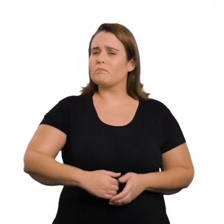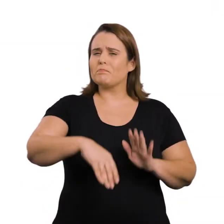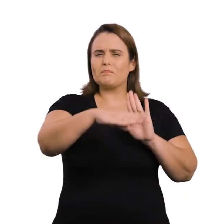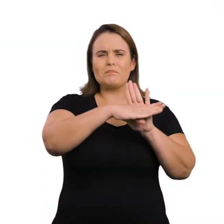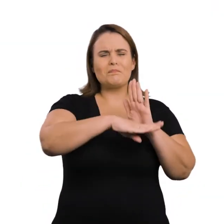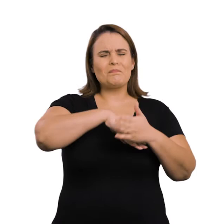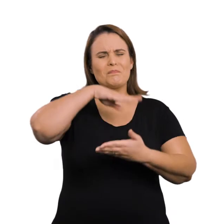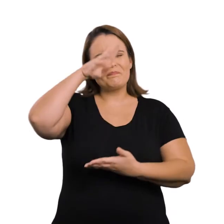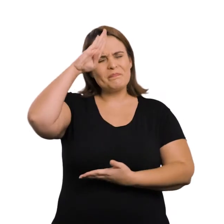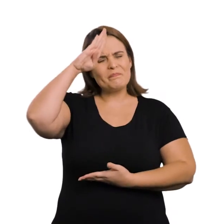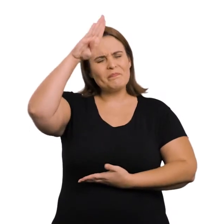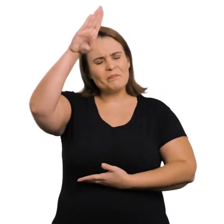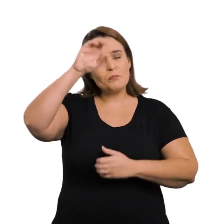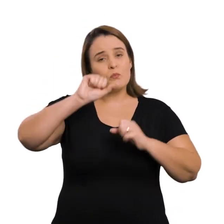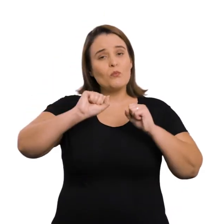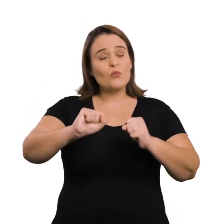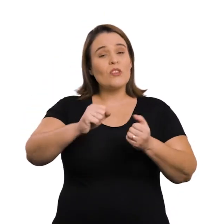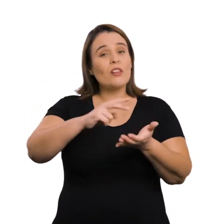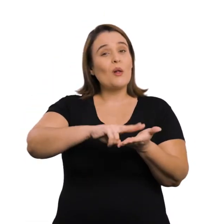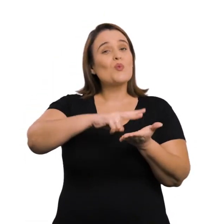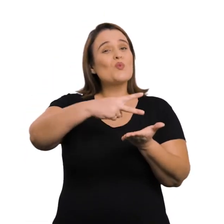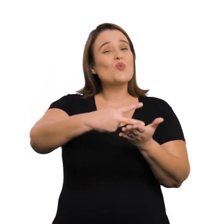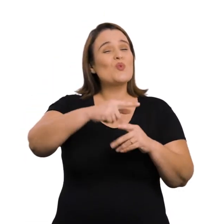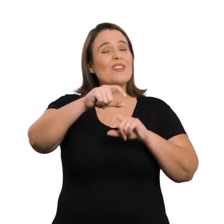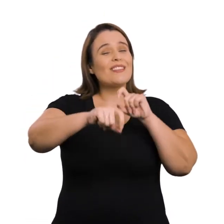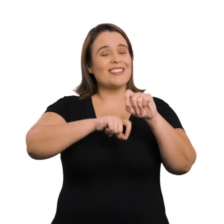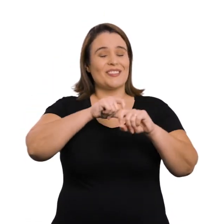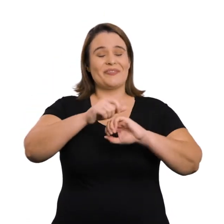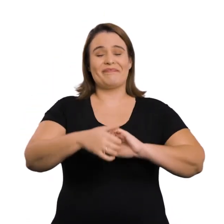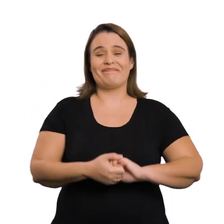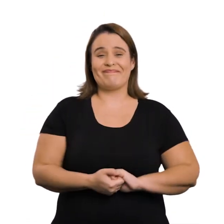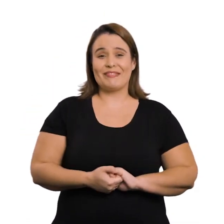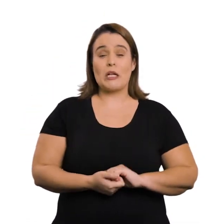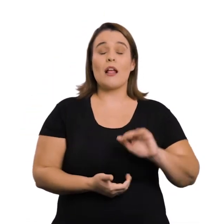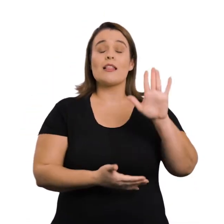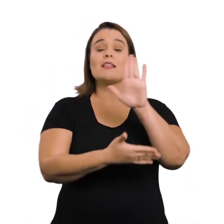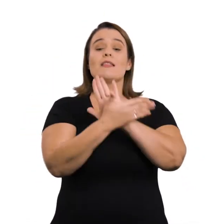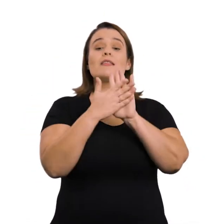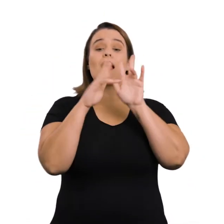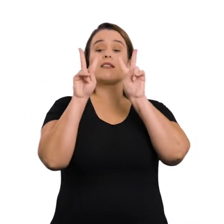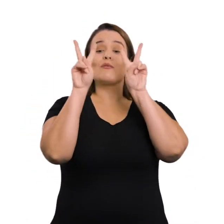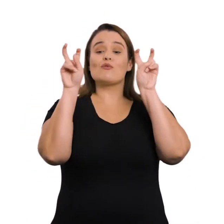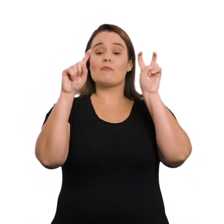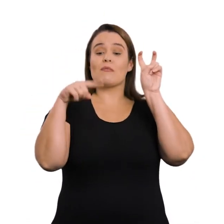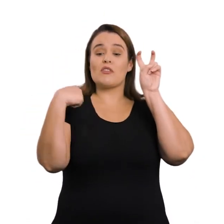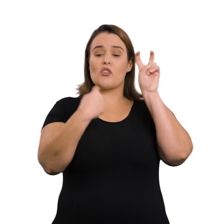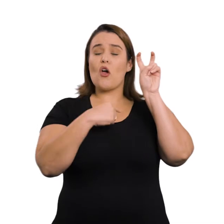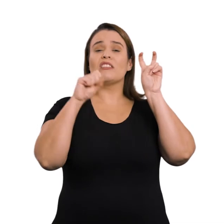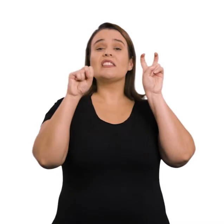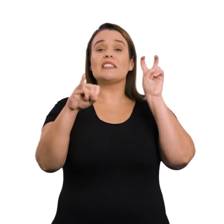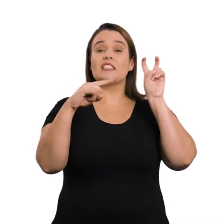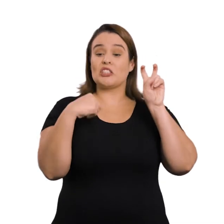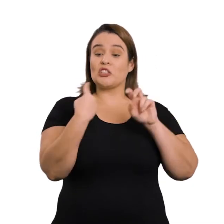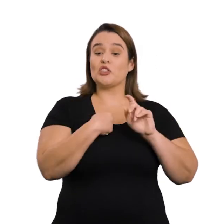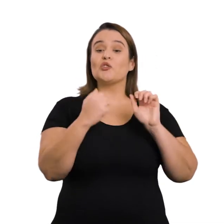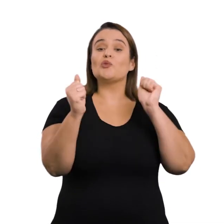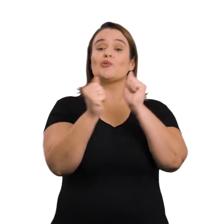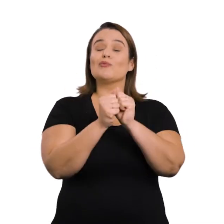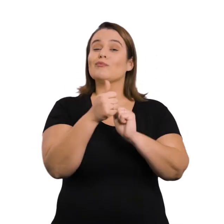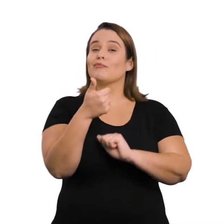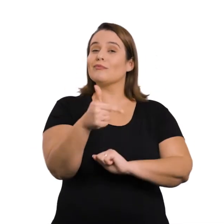Um princípio fundamental pode ser traduzido pelo lema "Nada sobre nós sem nós".